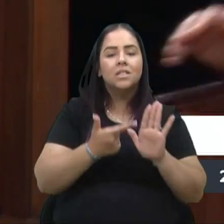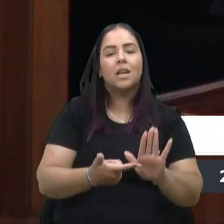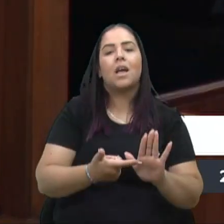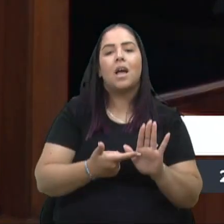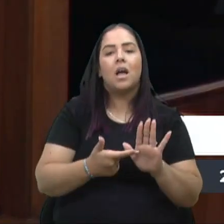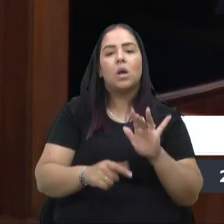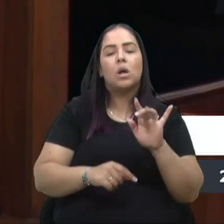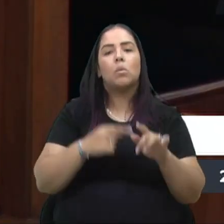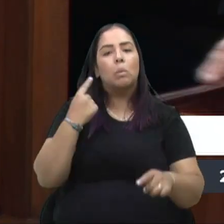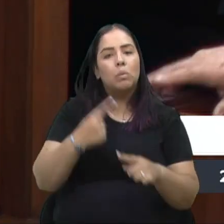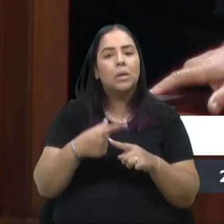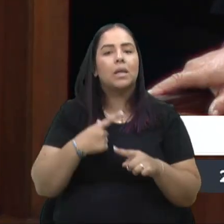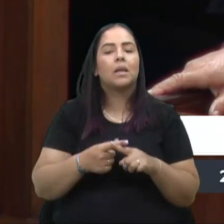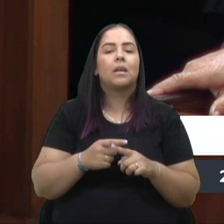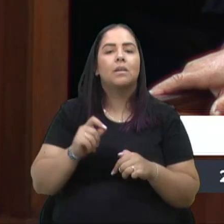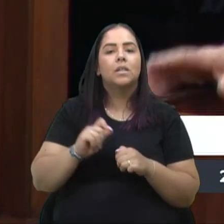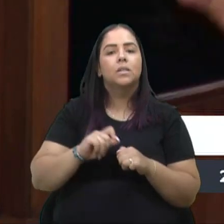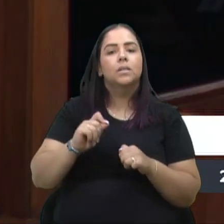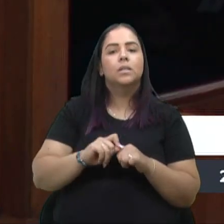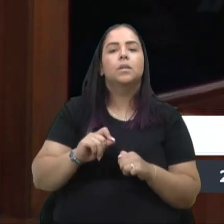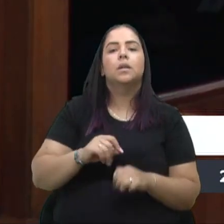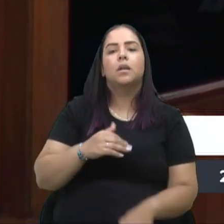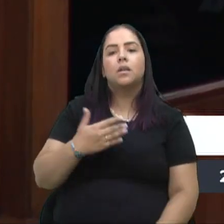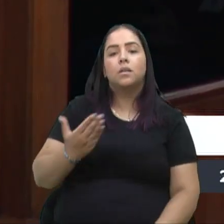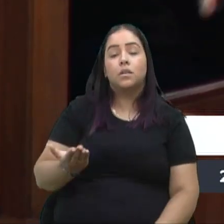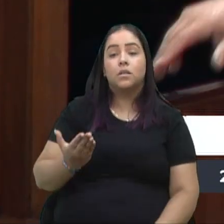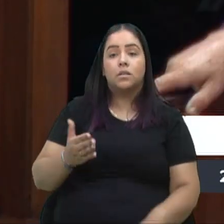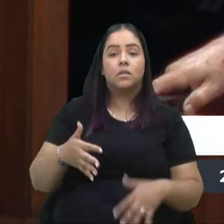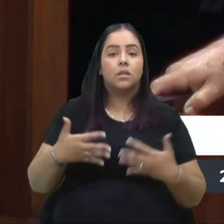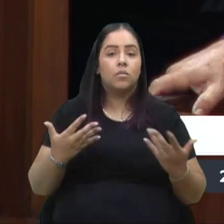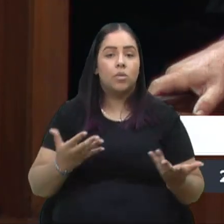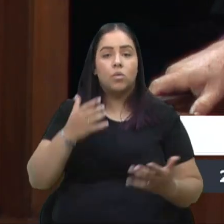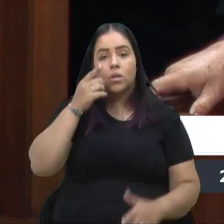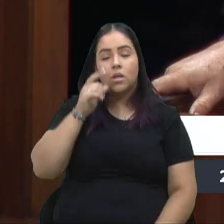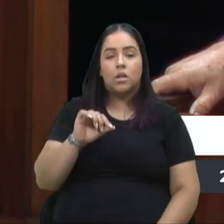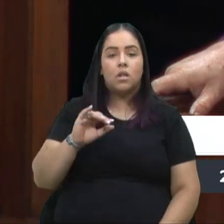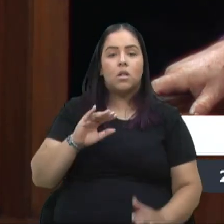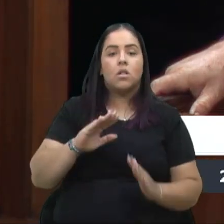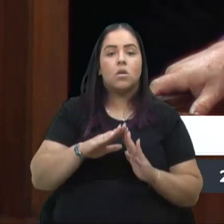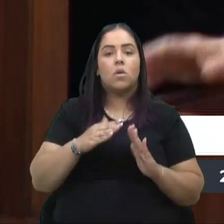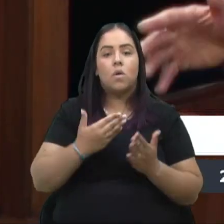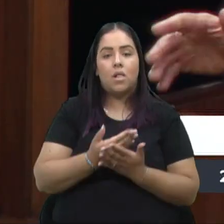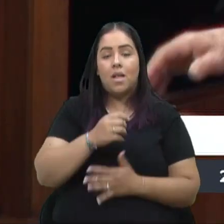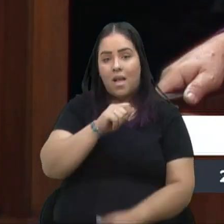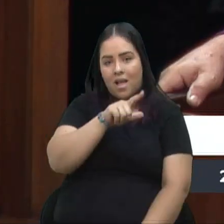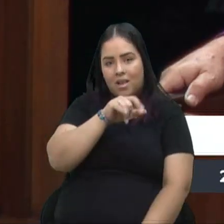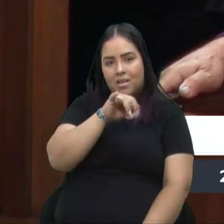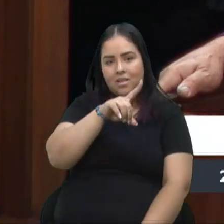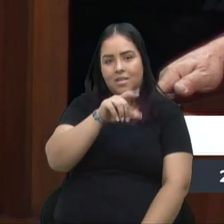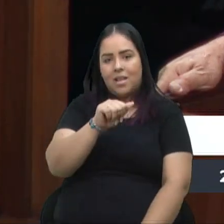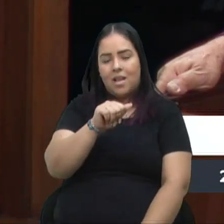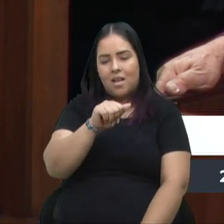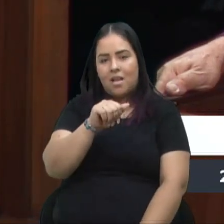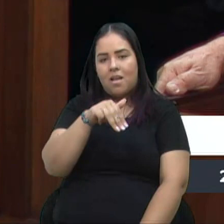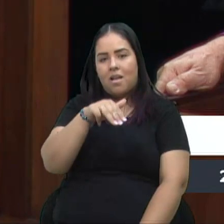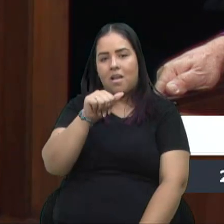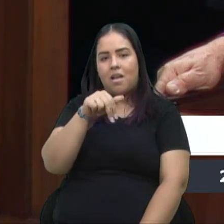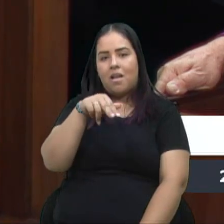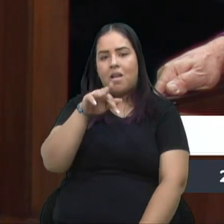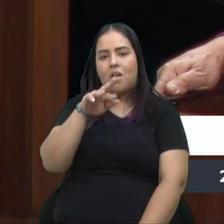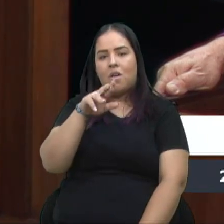o motivo que é feita a rede então para atender o colégio Olinda Mafra porque voltou graças a Deus no governo cassina